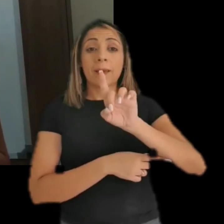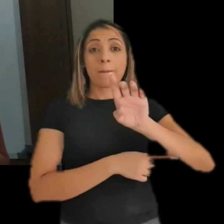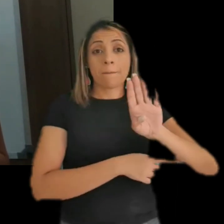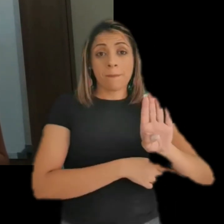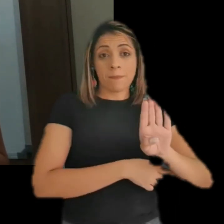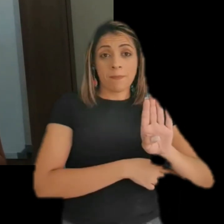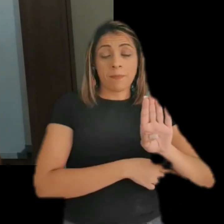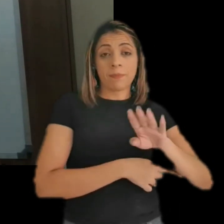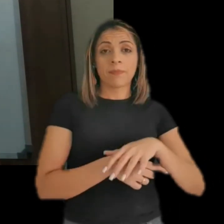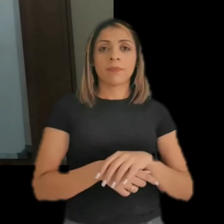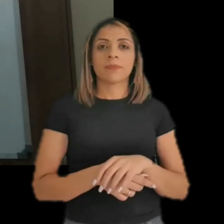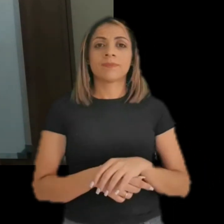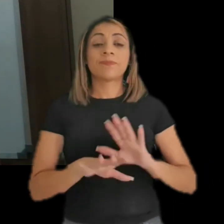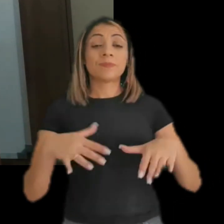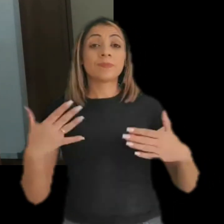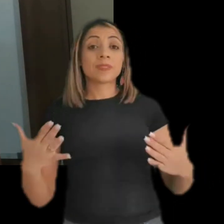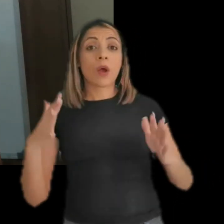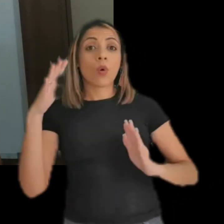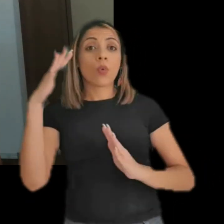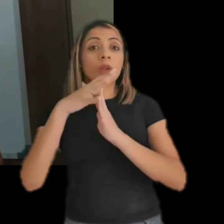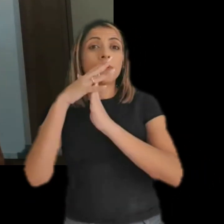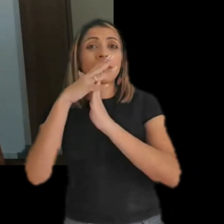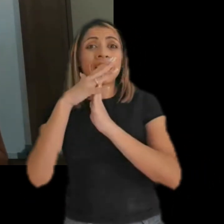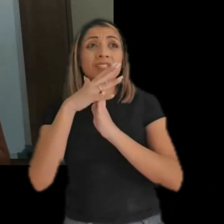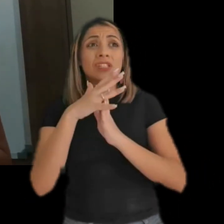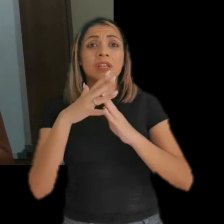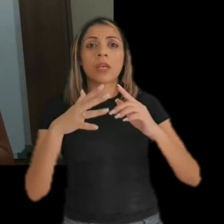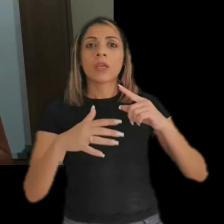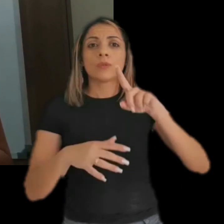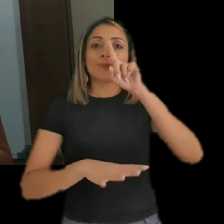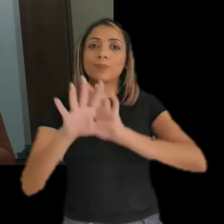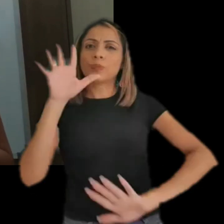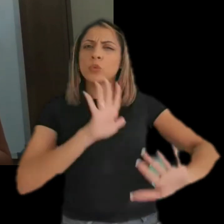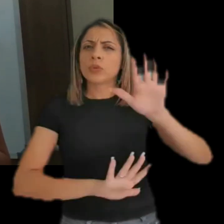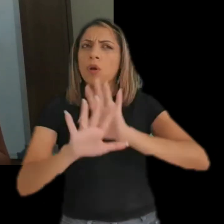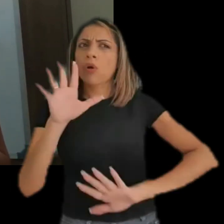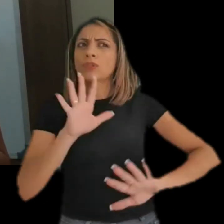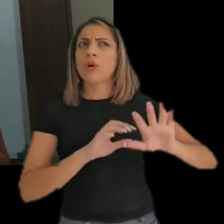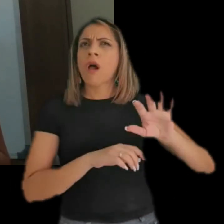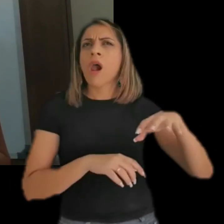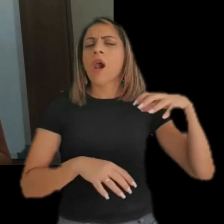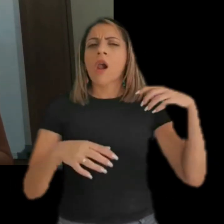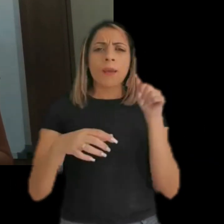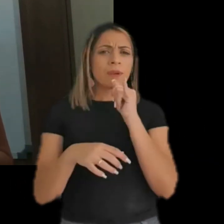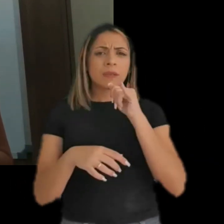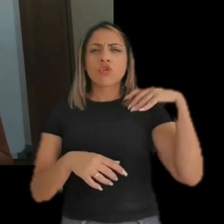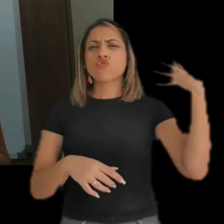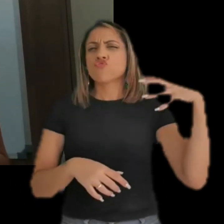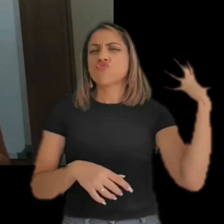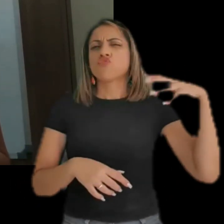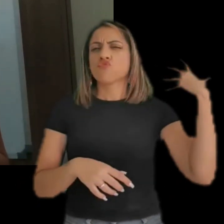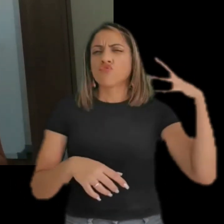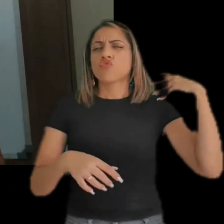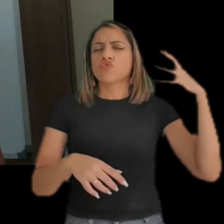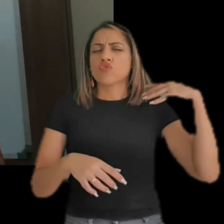poluição sonora, isso comprometa o nosso ouvido, a nossa audição, é em torno de 90 decibéis. Acima disso já é um